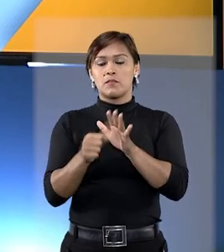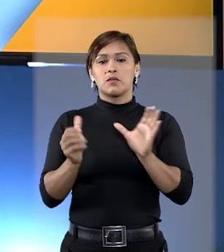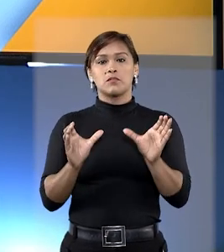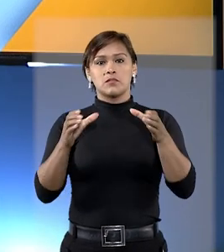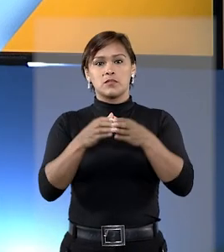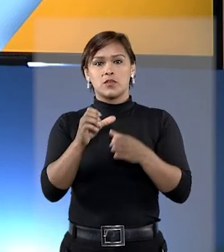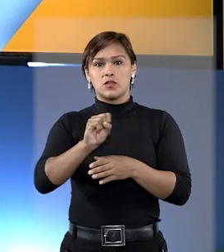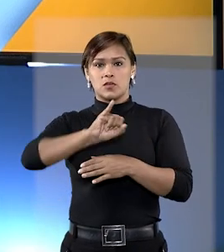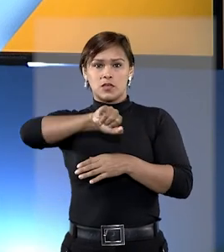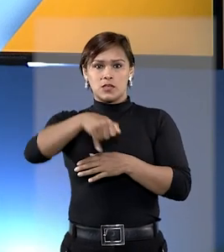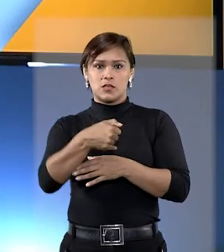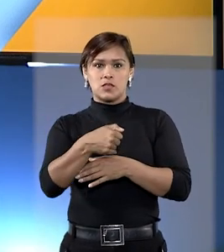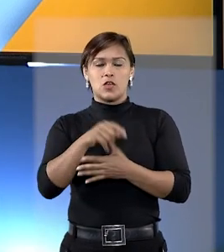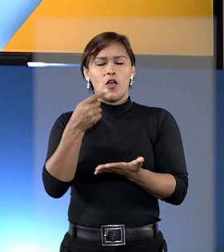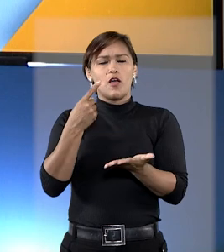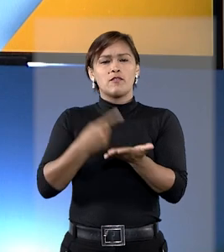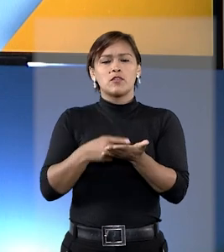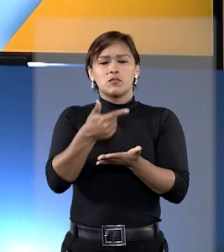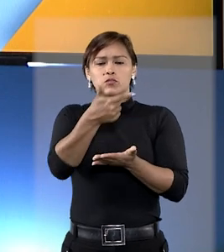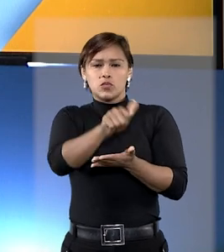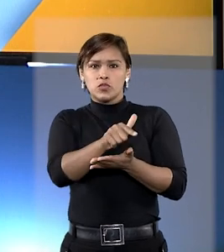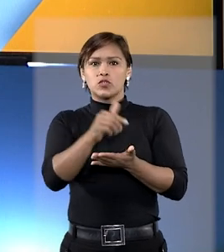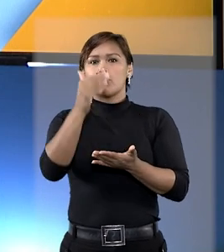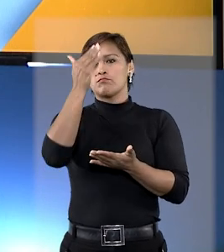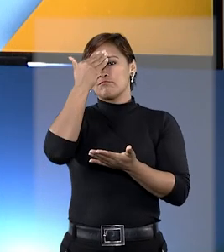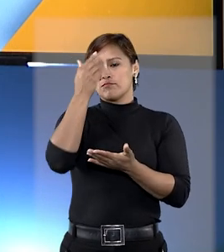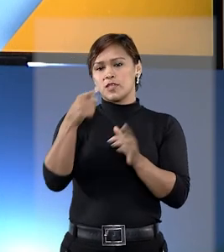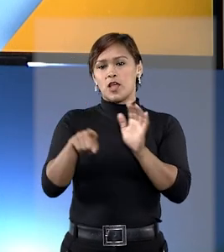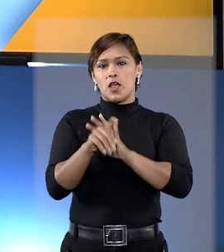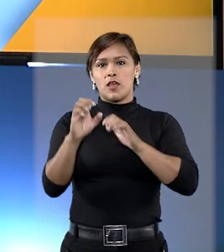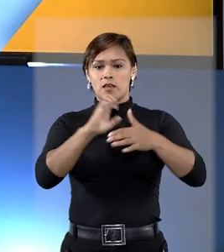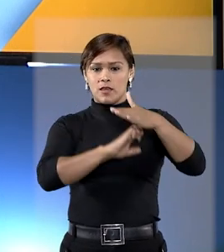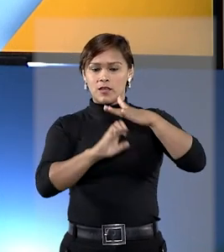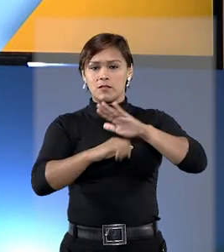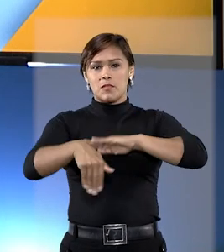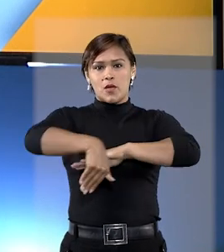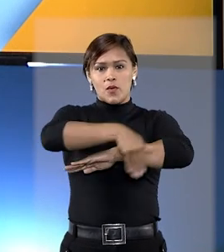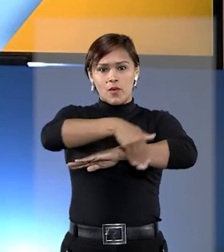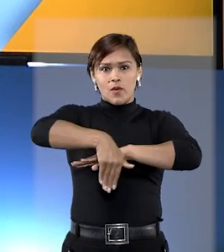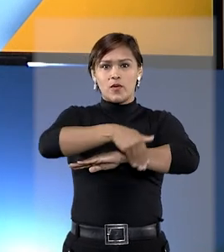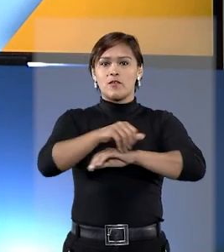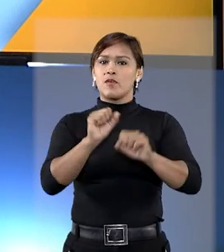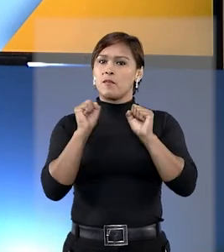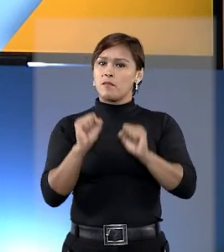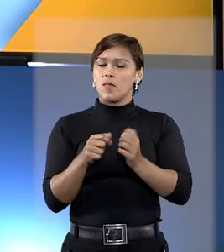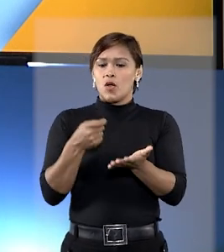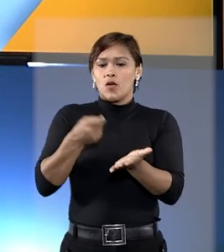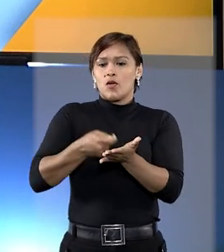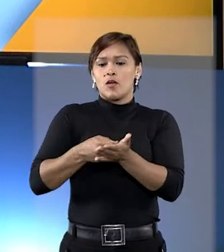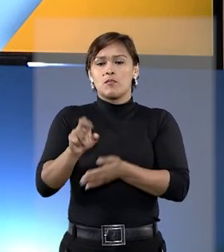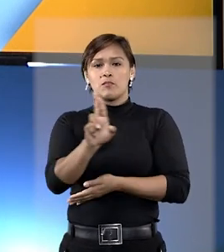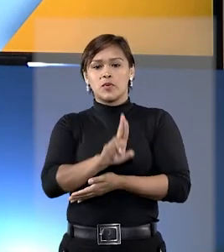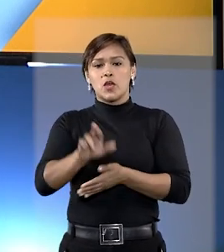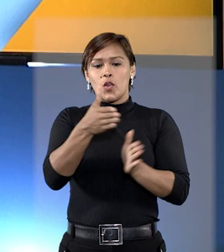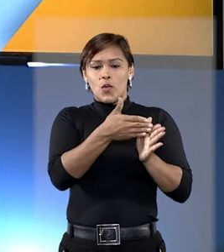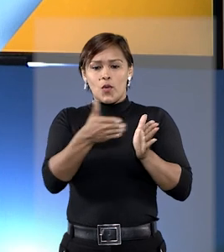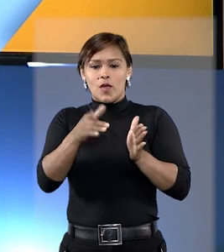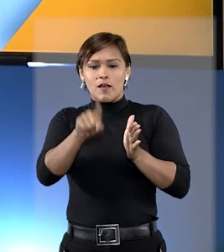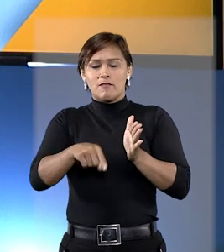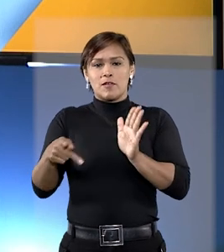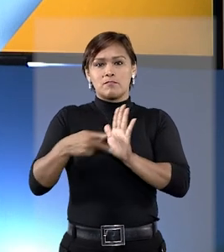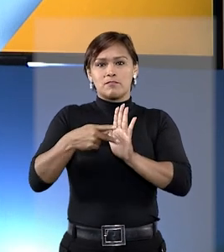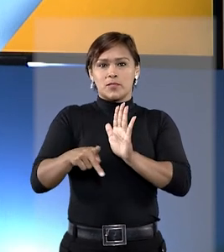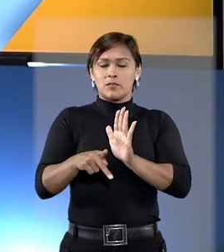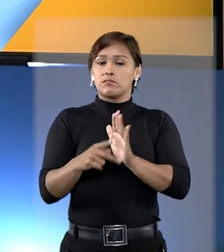primeira turma do STJ reafirmou o entendimento de que as concessionárias de rodovias podem cobrar pelo uso da faixa de